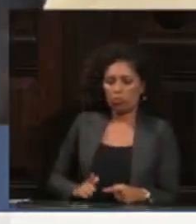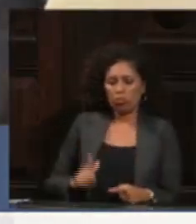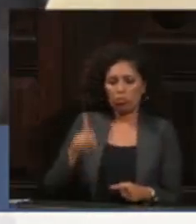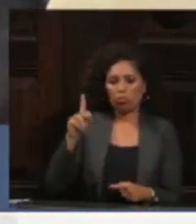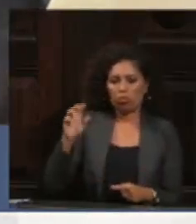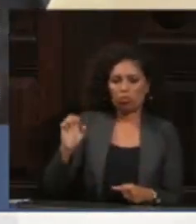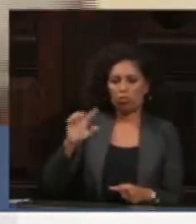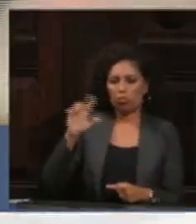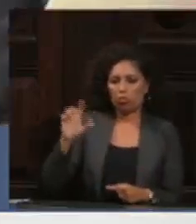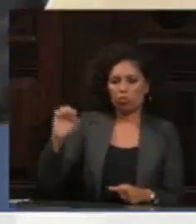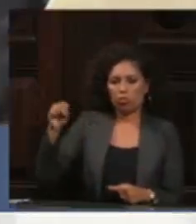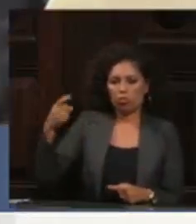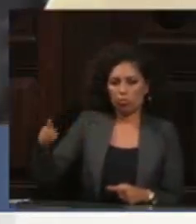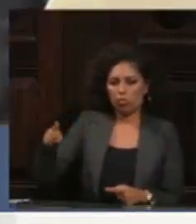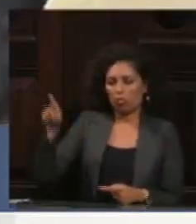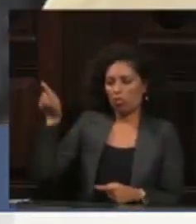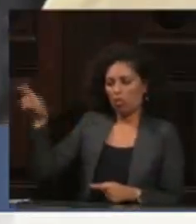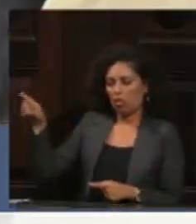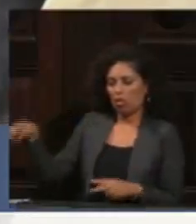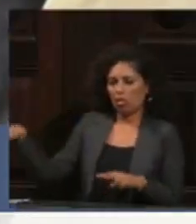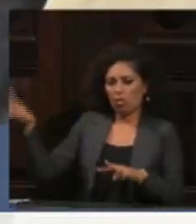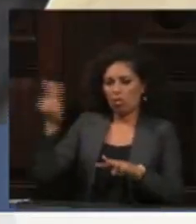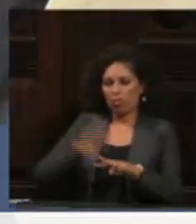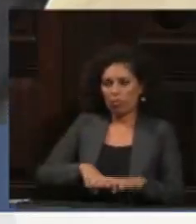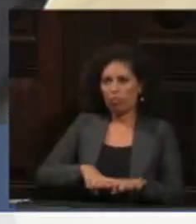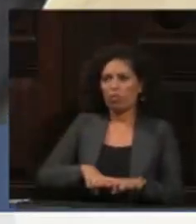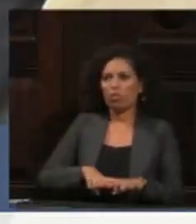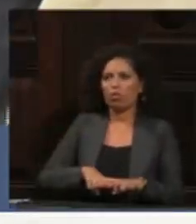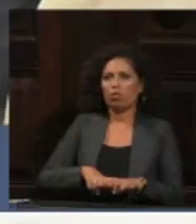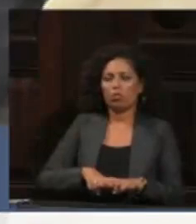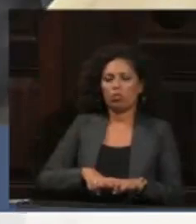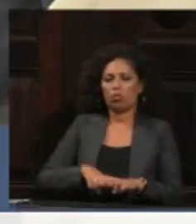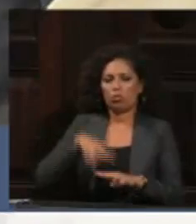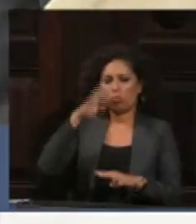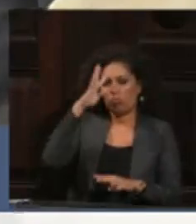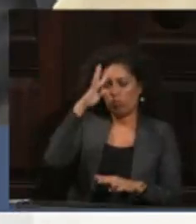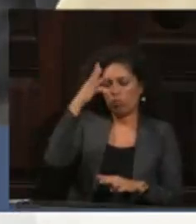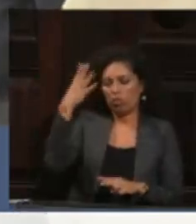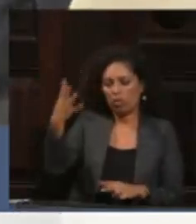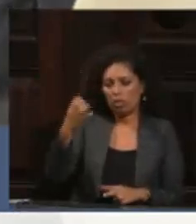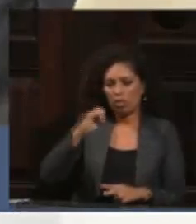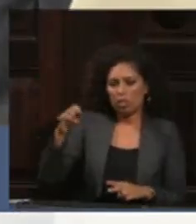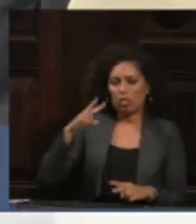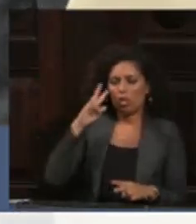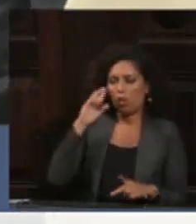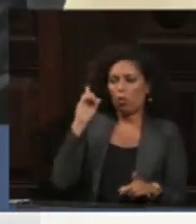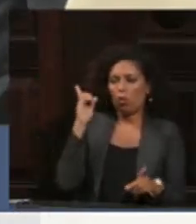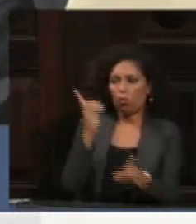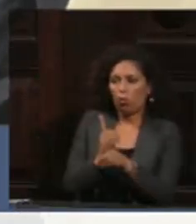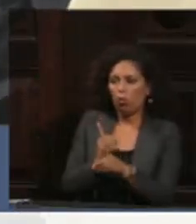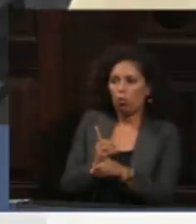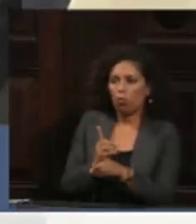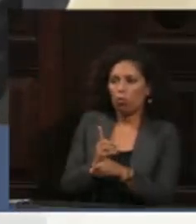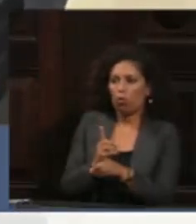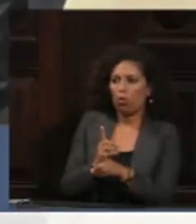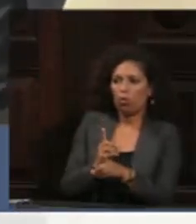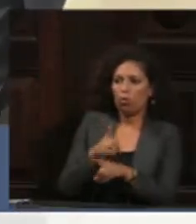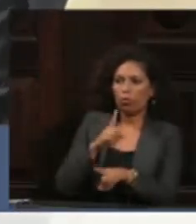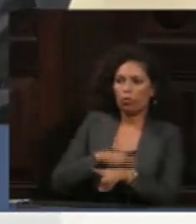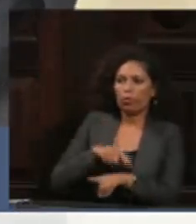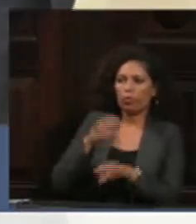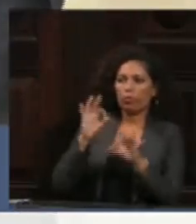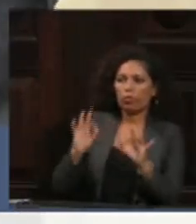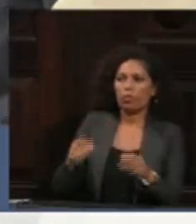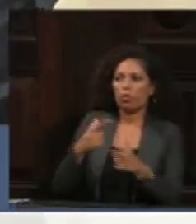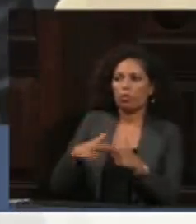oposição, quando ele foi preso em pleno exercício do mandato, sem flagrante delito, sem que a Assembleia fosse consultada,